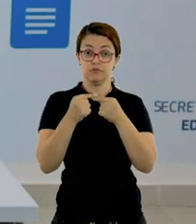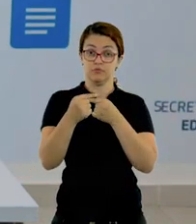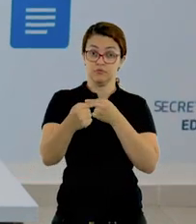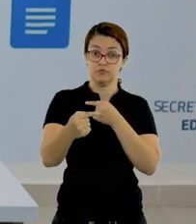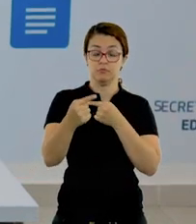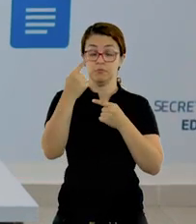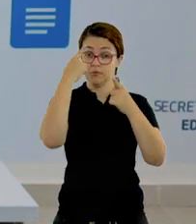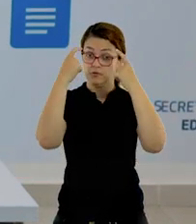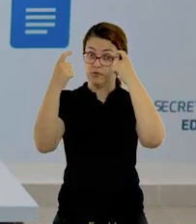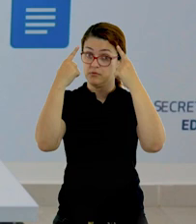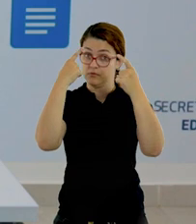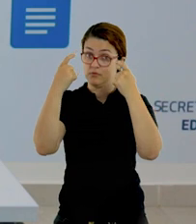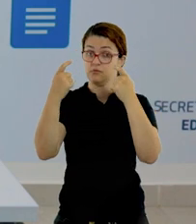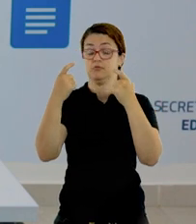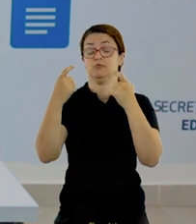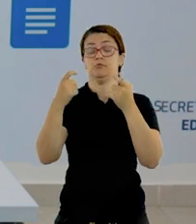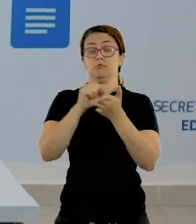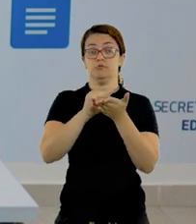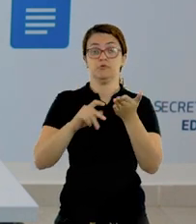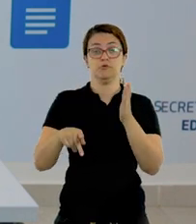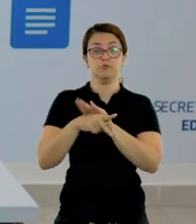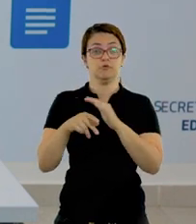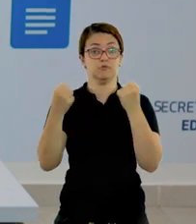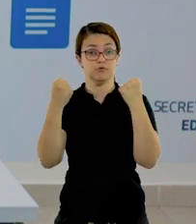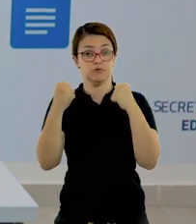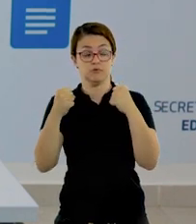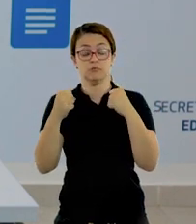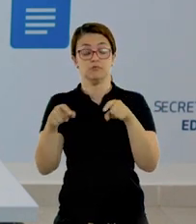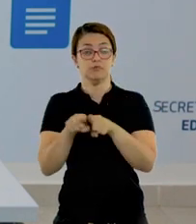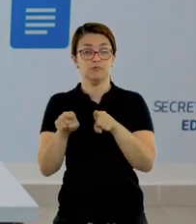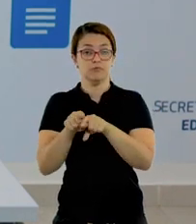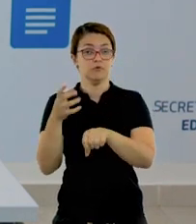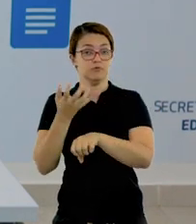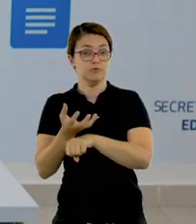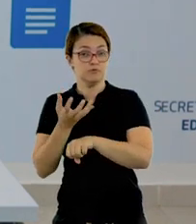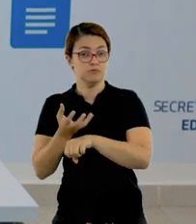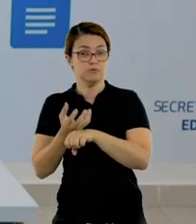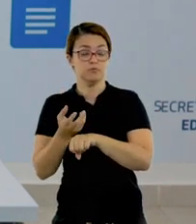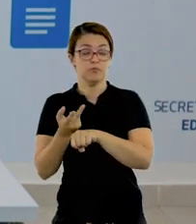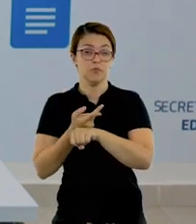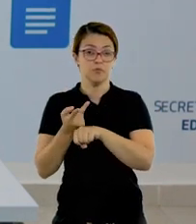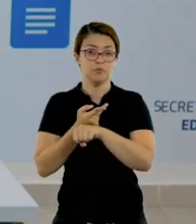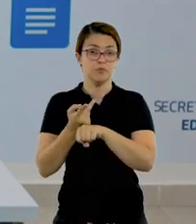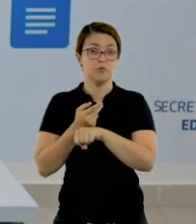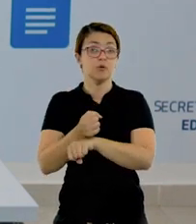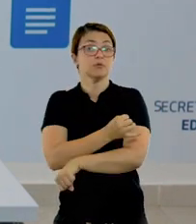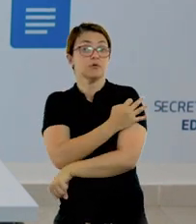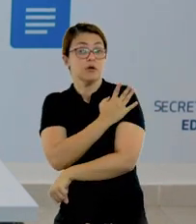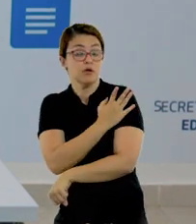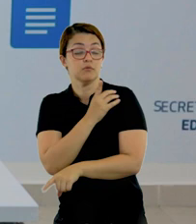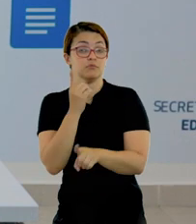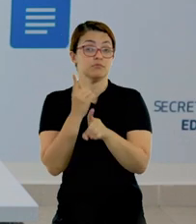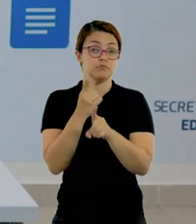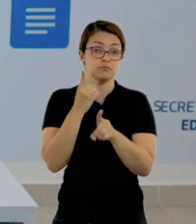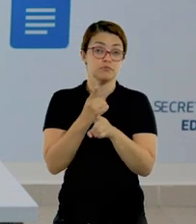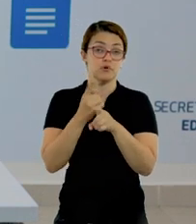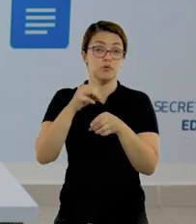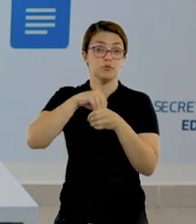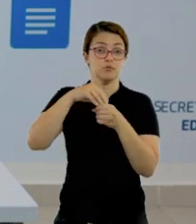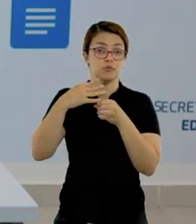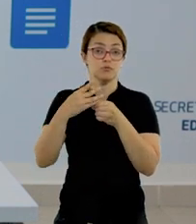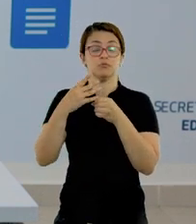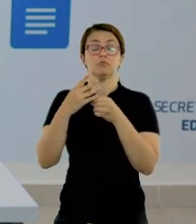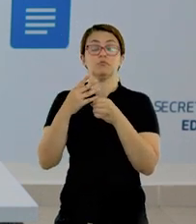casa. Toda semana a gente está alimentando ele com atividades de educação física e outras matérias. Procura o ano do seu filho, vai estar lá o